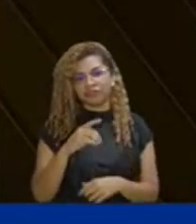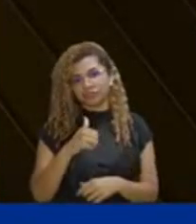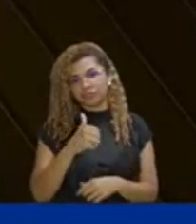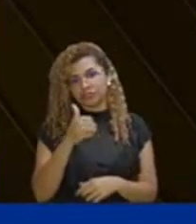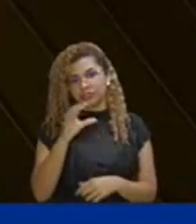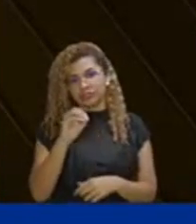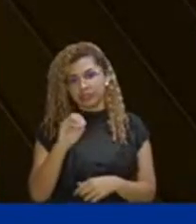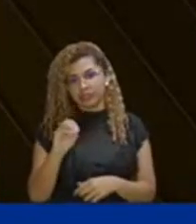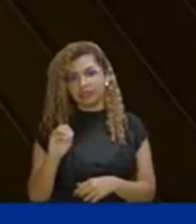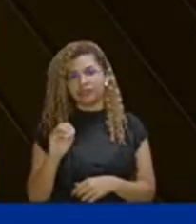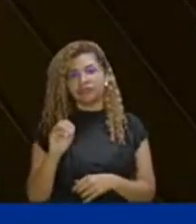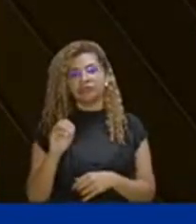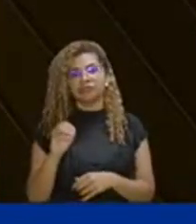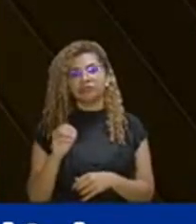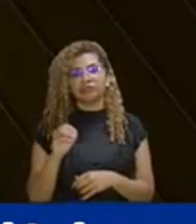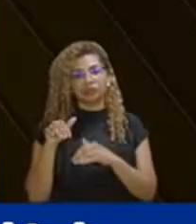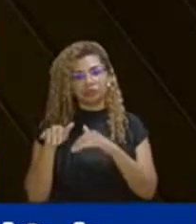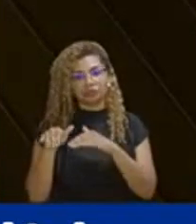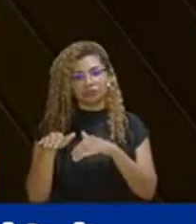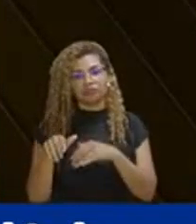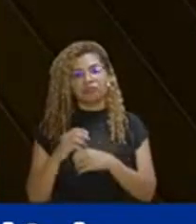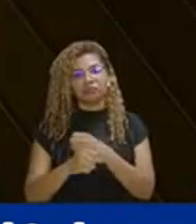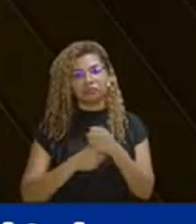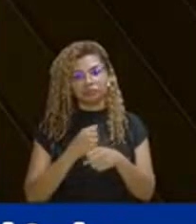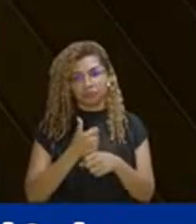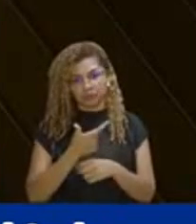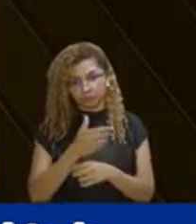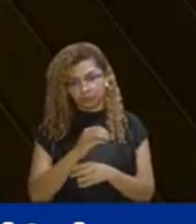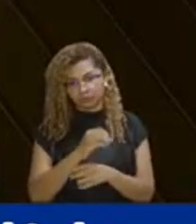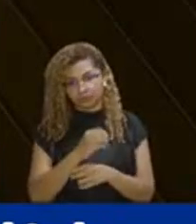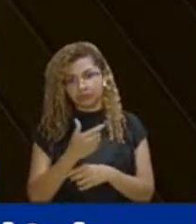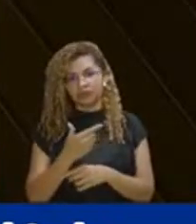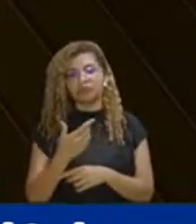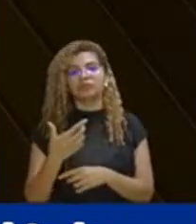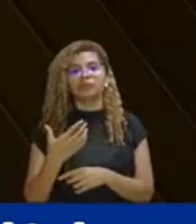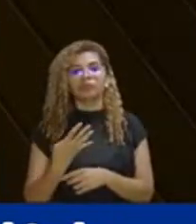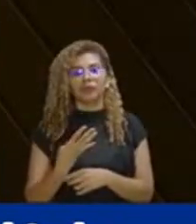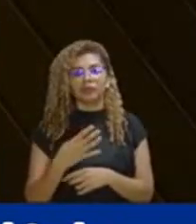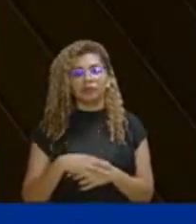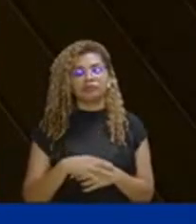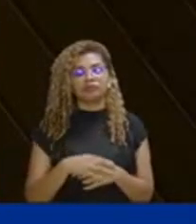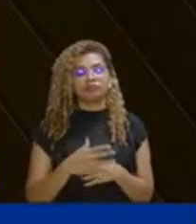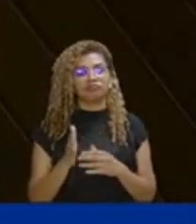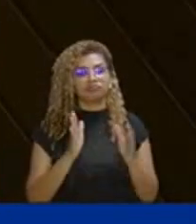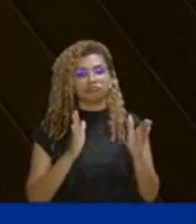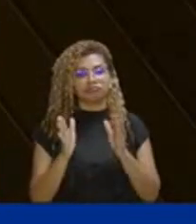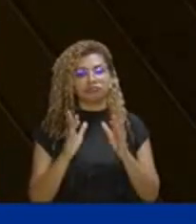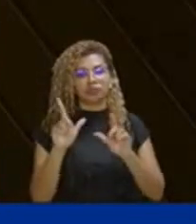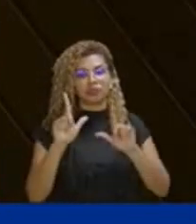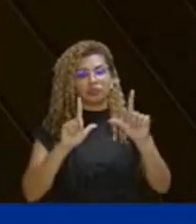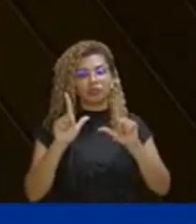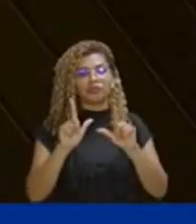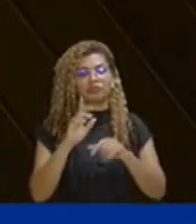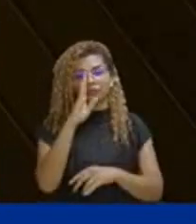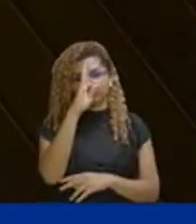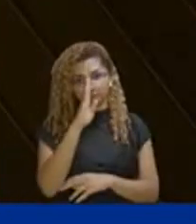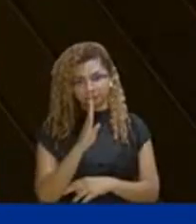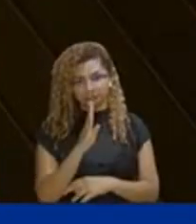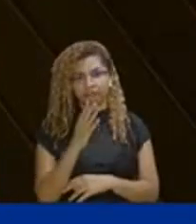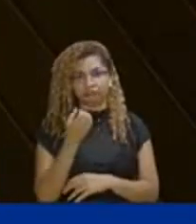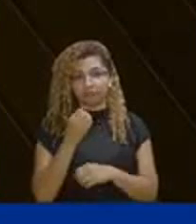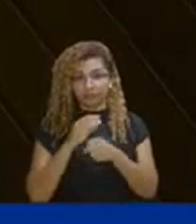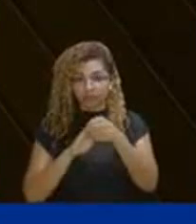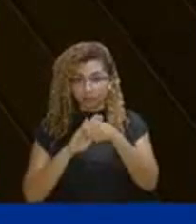2024. Aqui foi veiculada nas emissoras de TV, no horário eleitoral gratuito, na data de 9 de nove de 2024, turno da